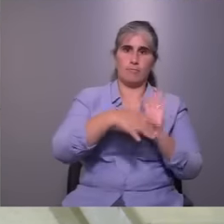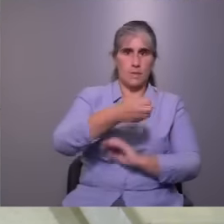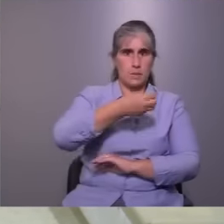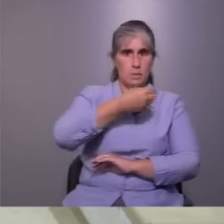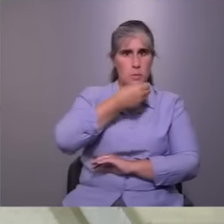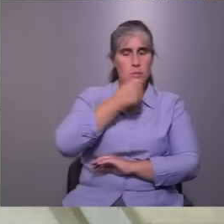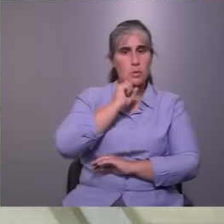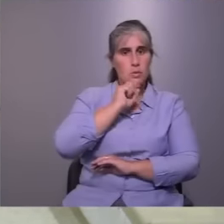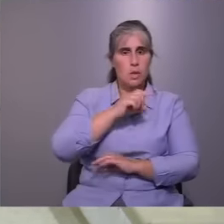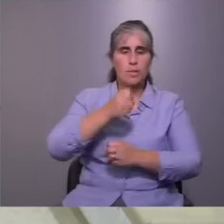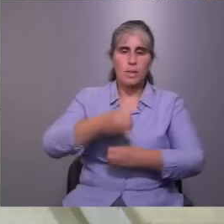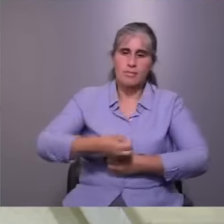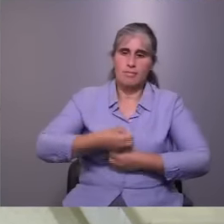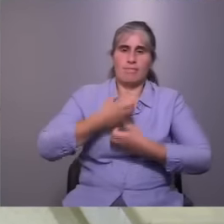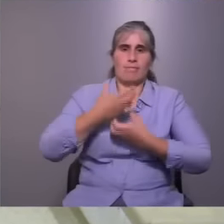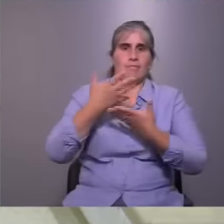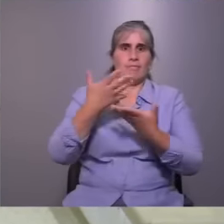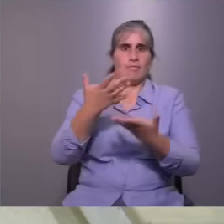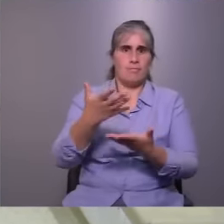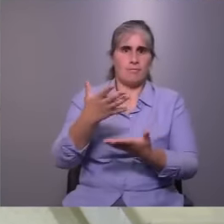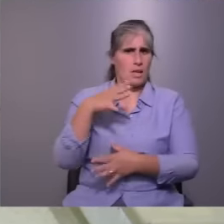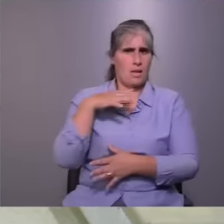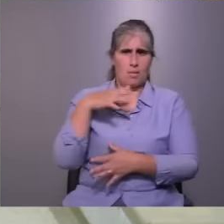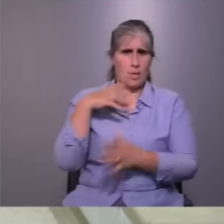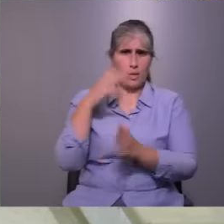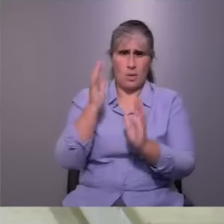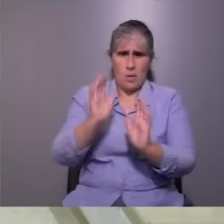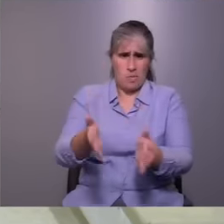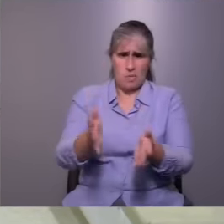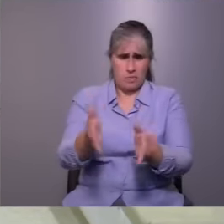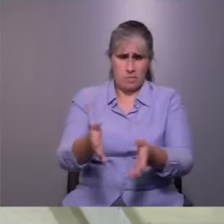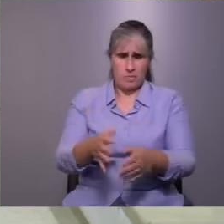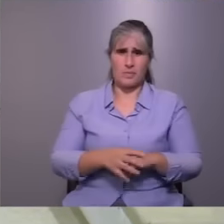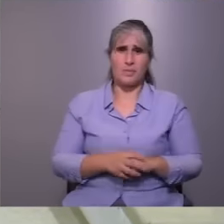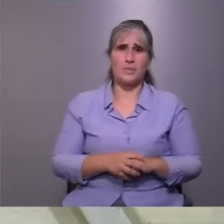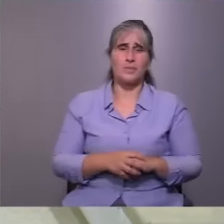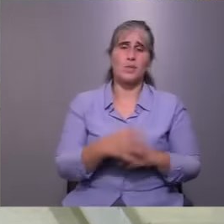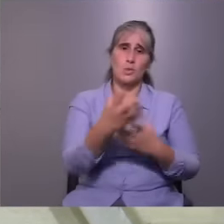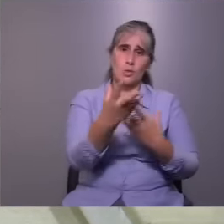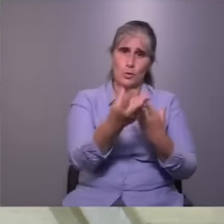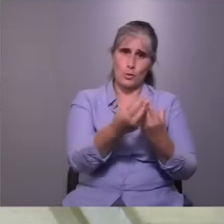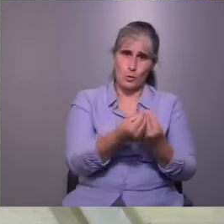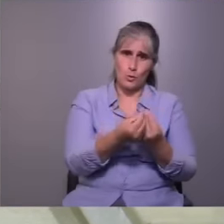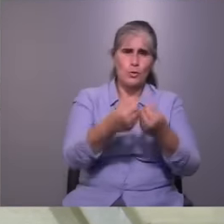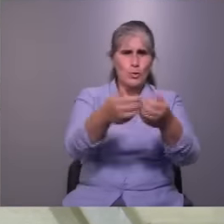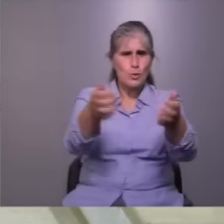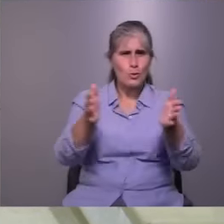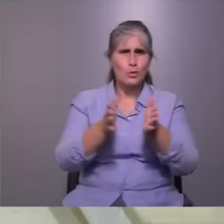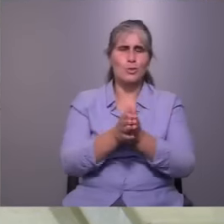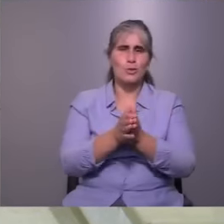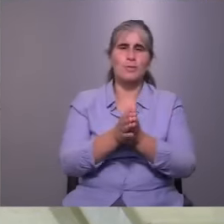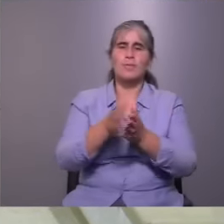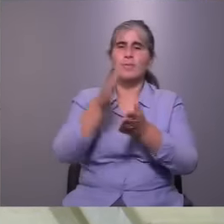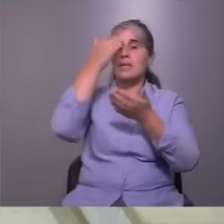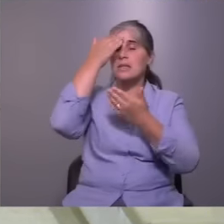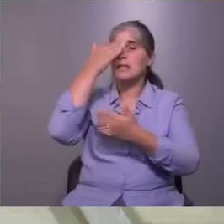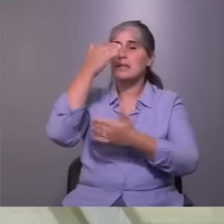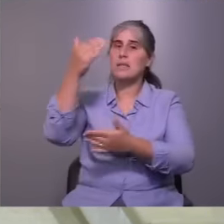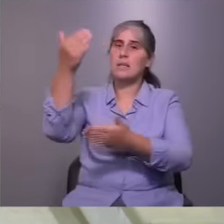Deus. Muito bem, pode ser com mais entusiasmo. Estamos a cantar muito bem, mas pode ser com mais entusiasmo. Cantamos, sem medo.